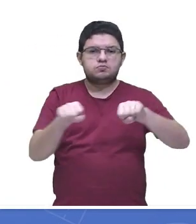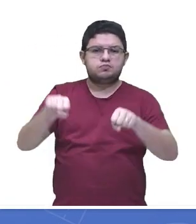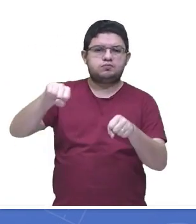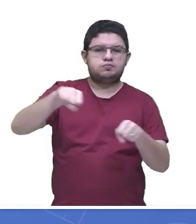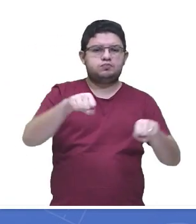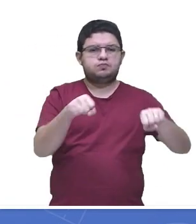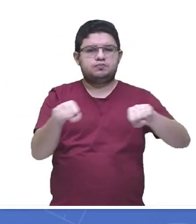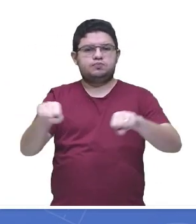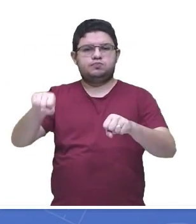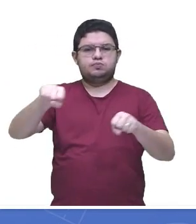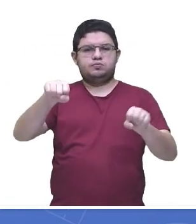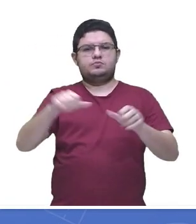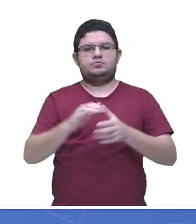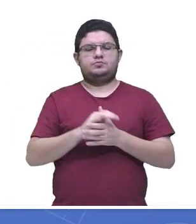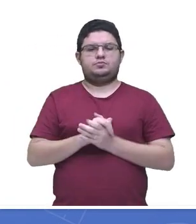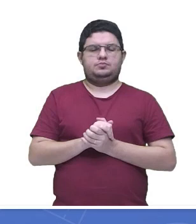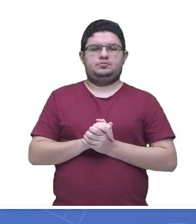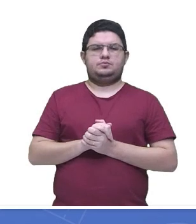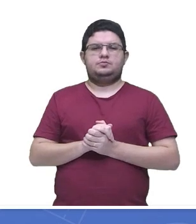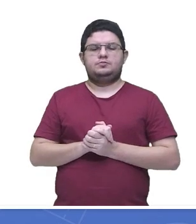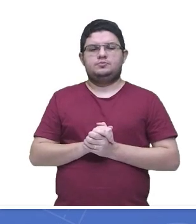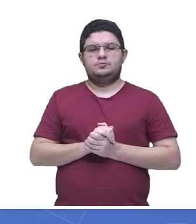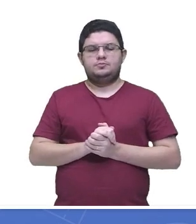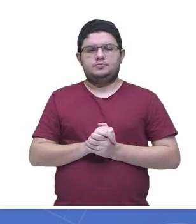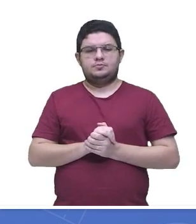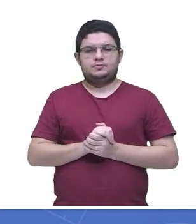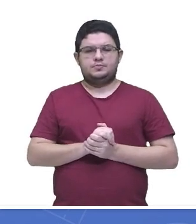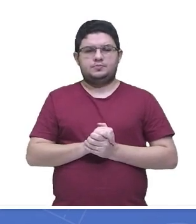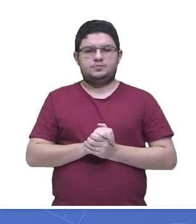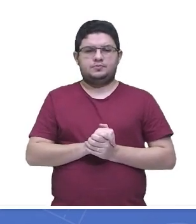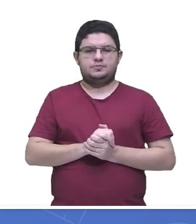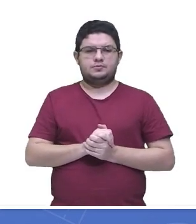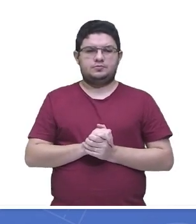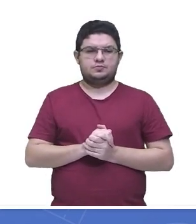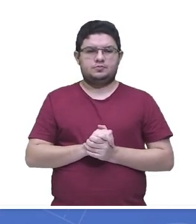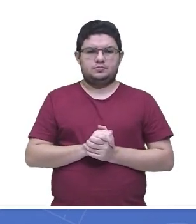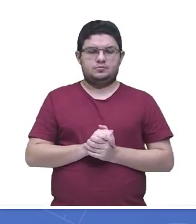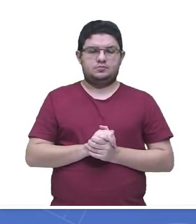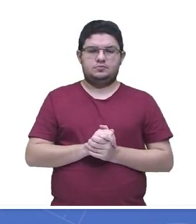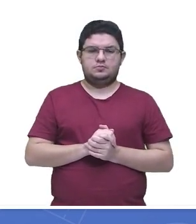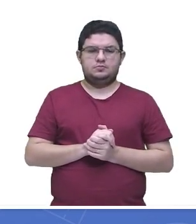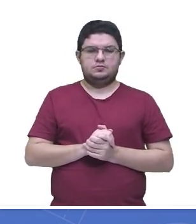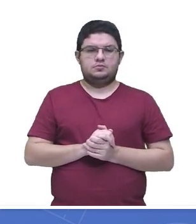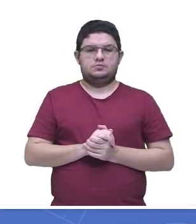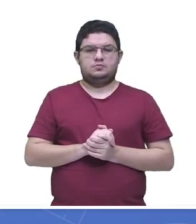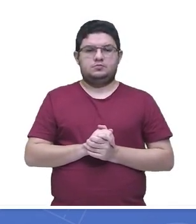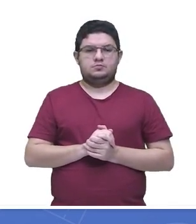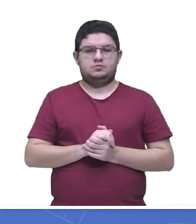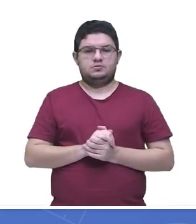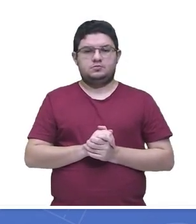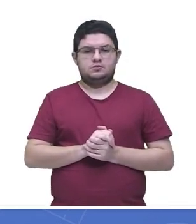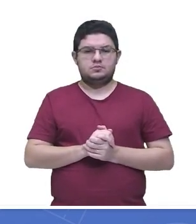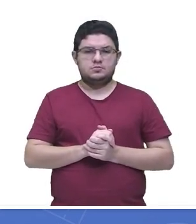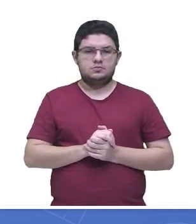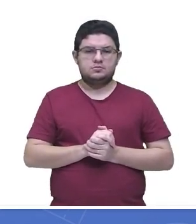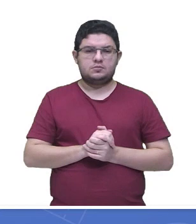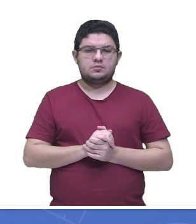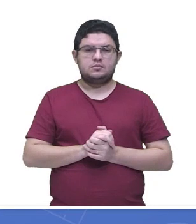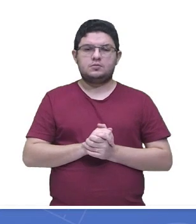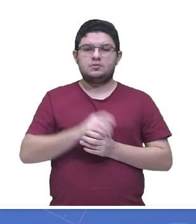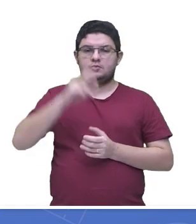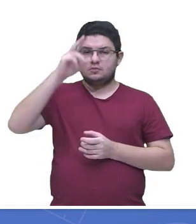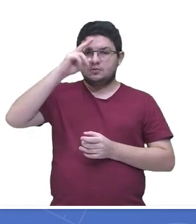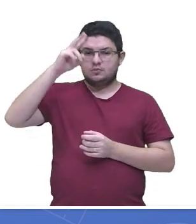were riding a bike. Eles estavam andando de bicicleta, certo? A questão do